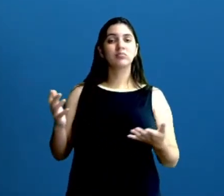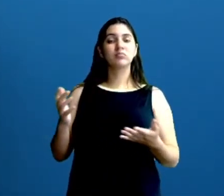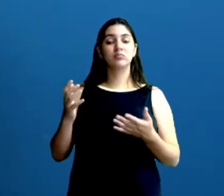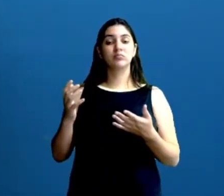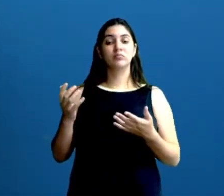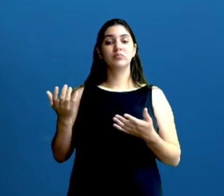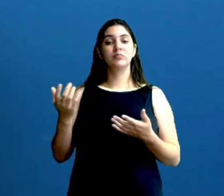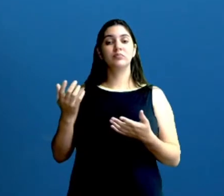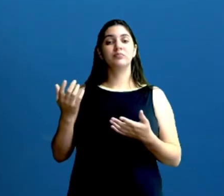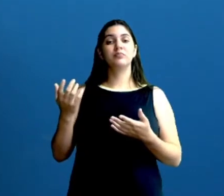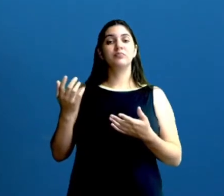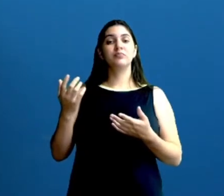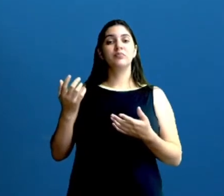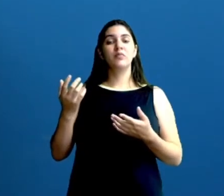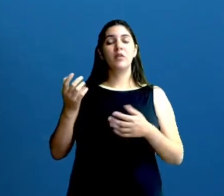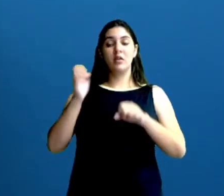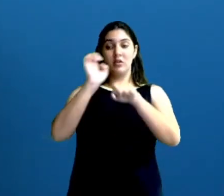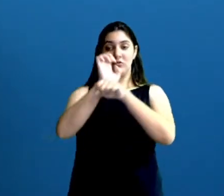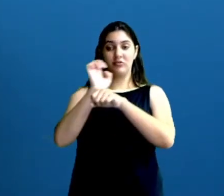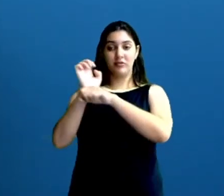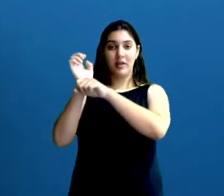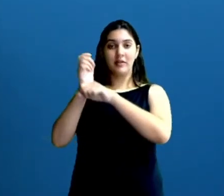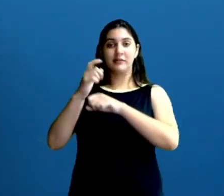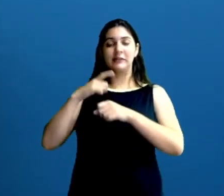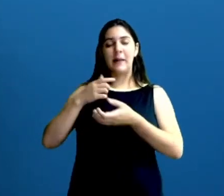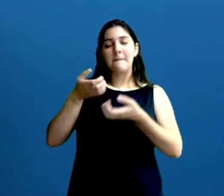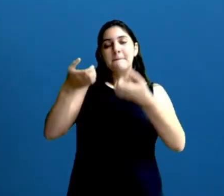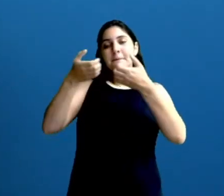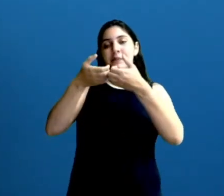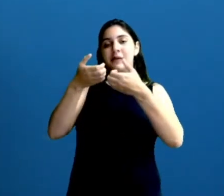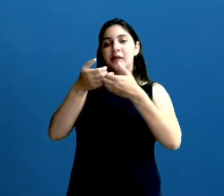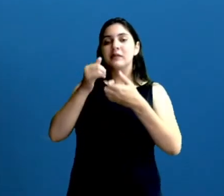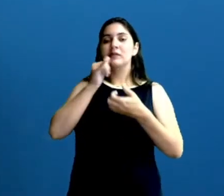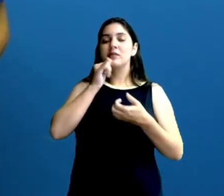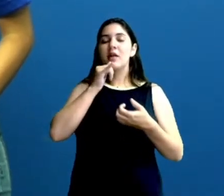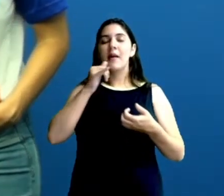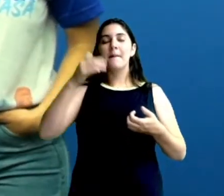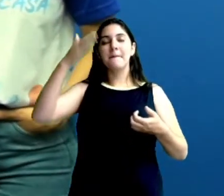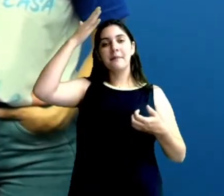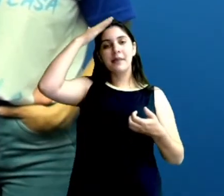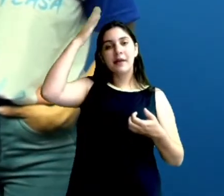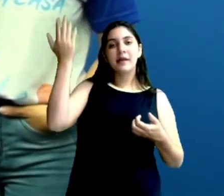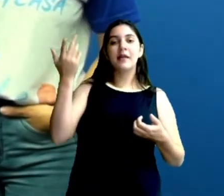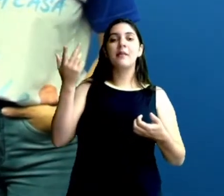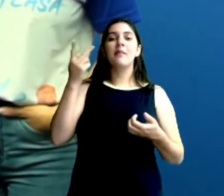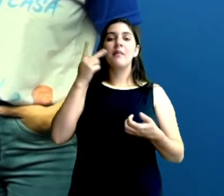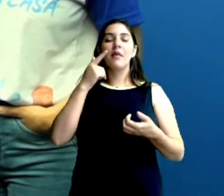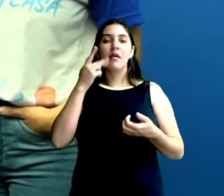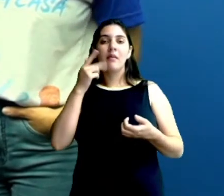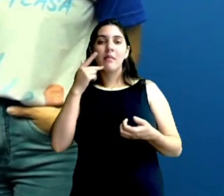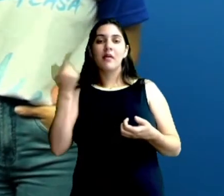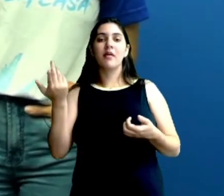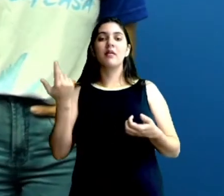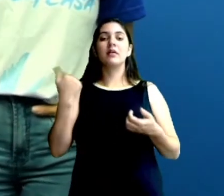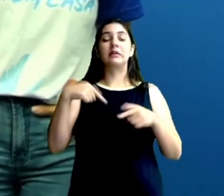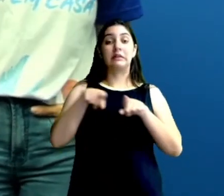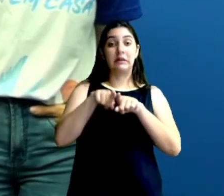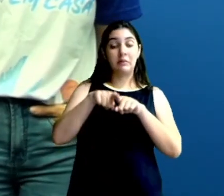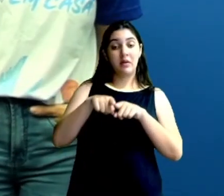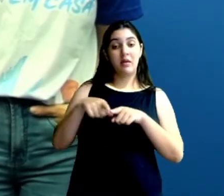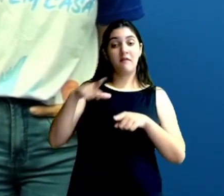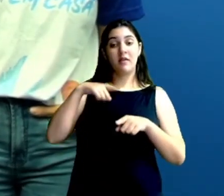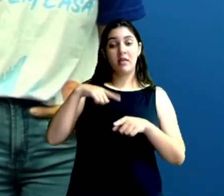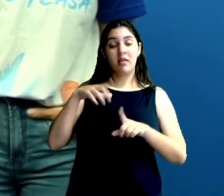que Pernambuco faz divisa, como Bahia, Alagoas, Paraíba, Ceará e Piauí, eles vão também